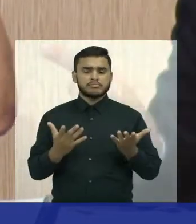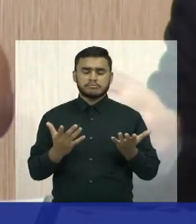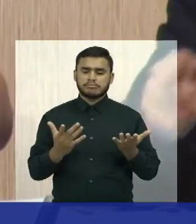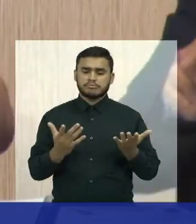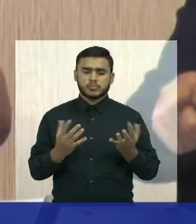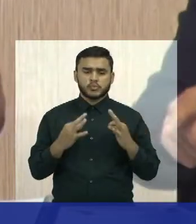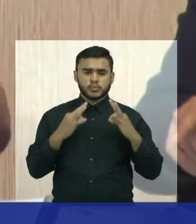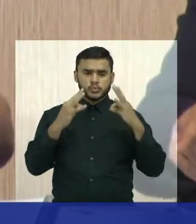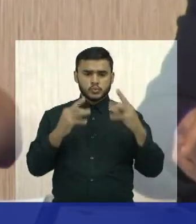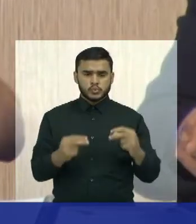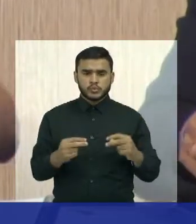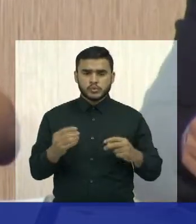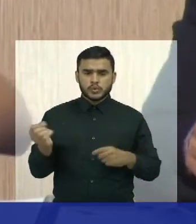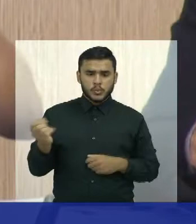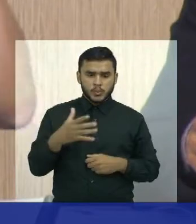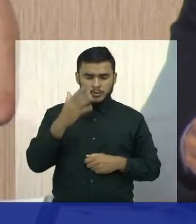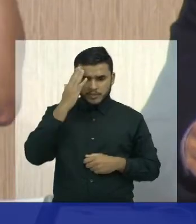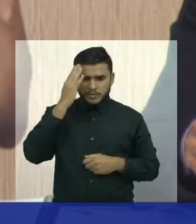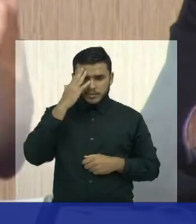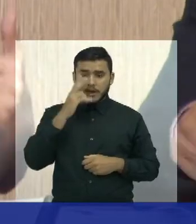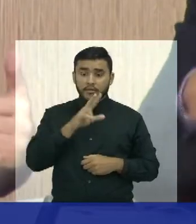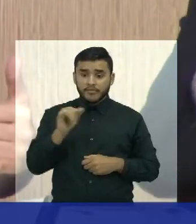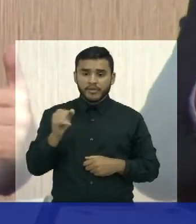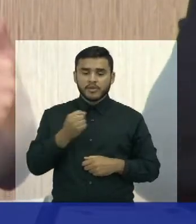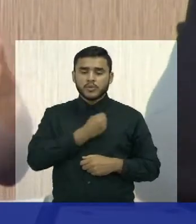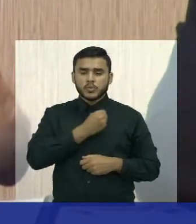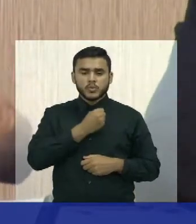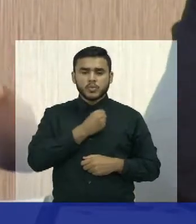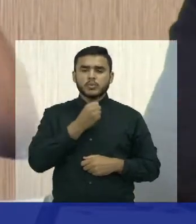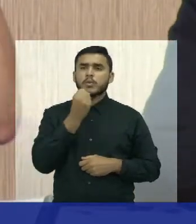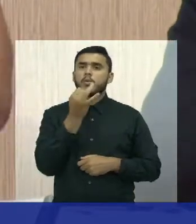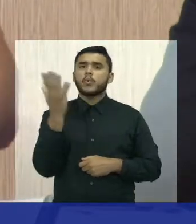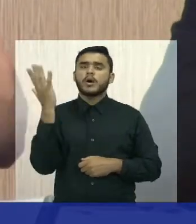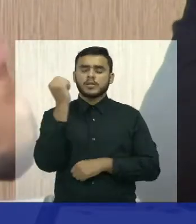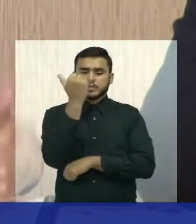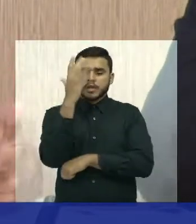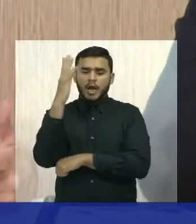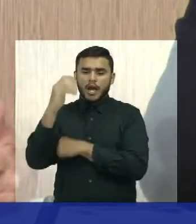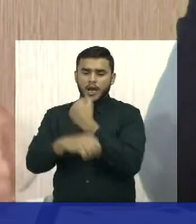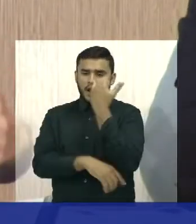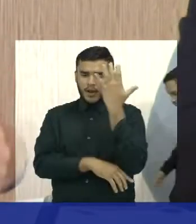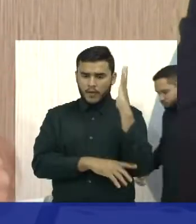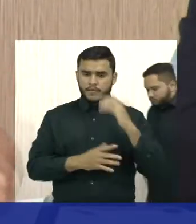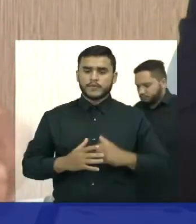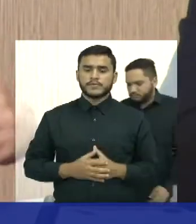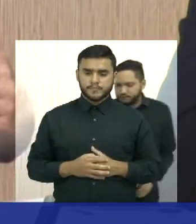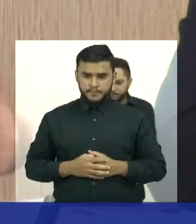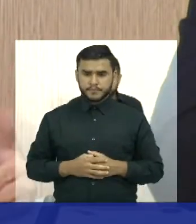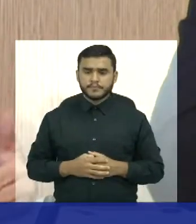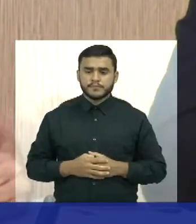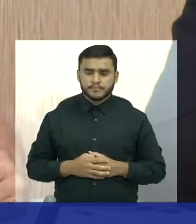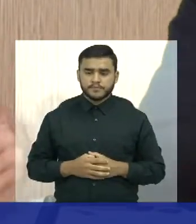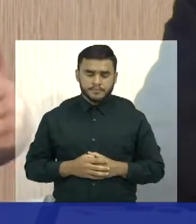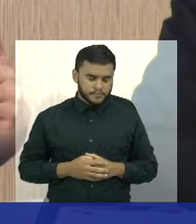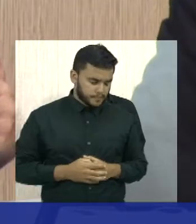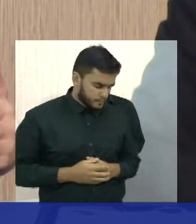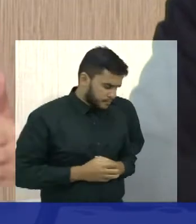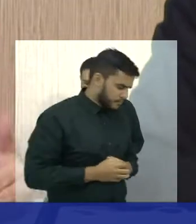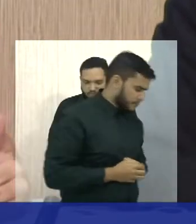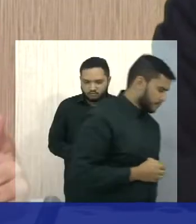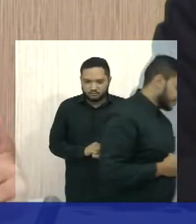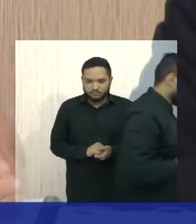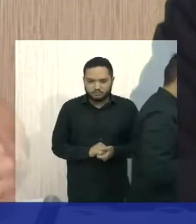alvarás e licenças disponibilizados, número de árvores plantadas, número de árvores suprimidas, ou seja, tudo que